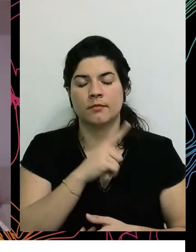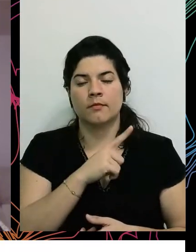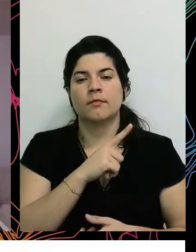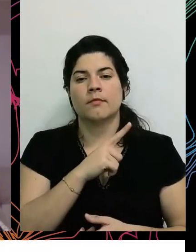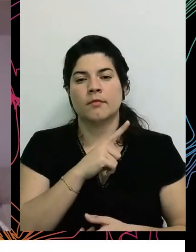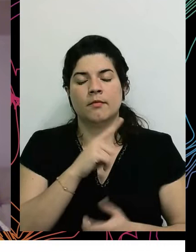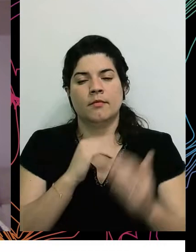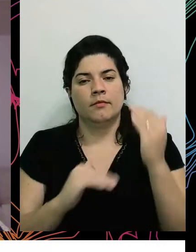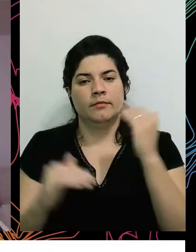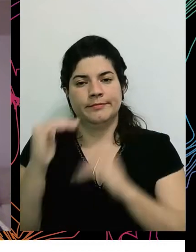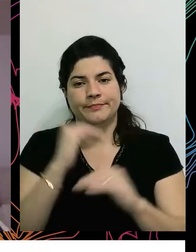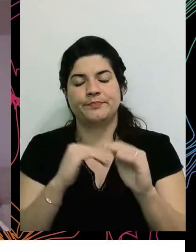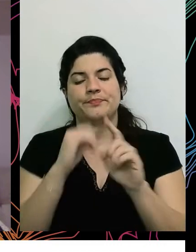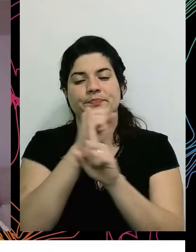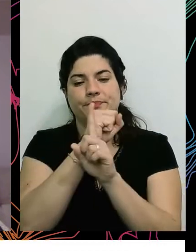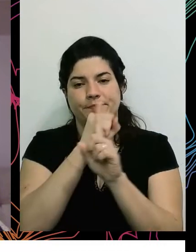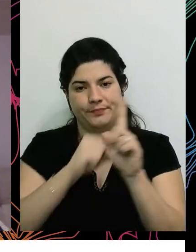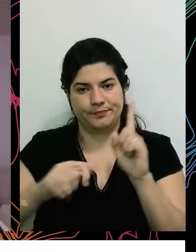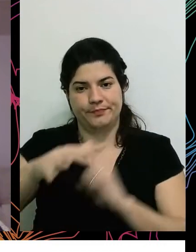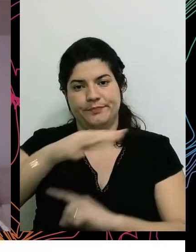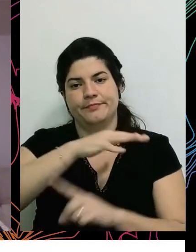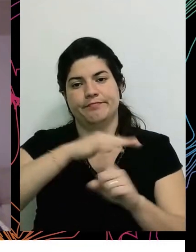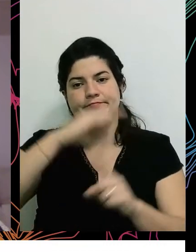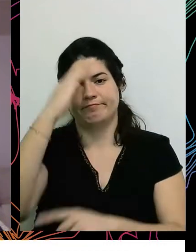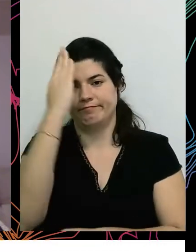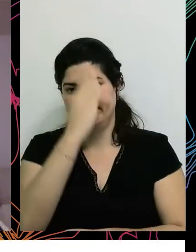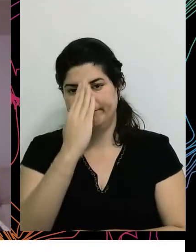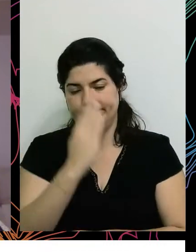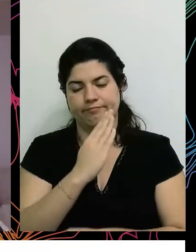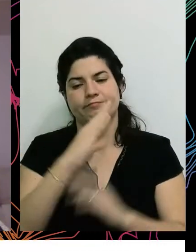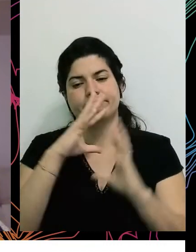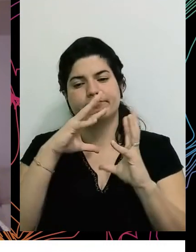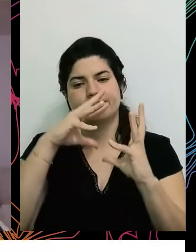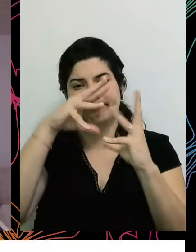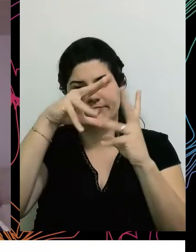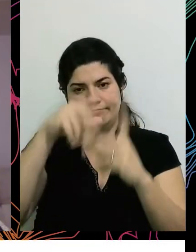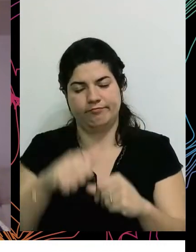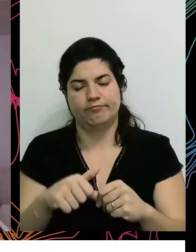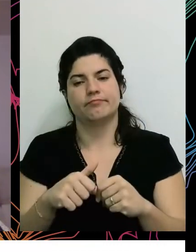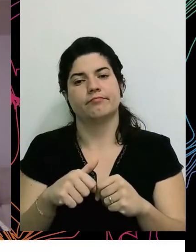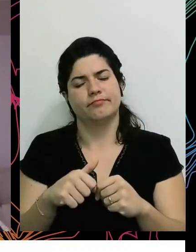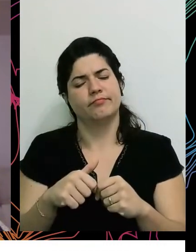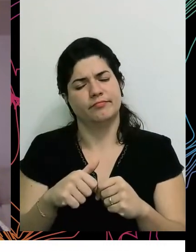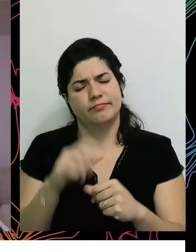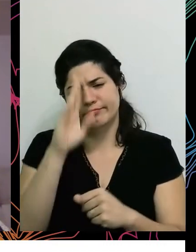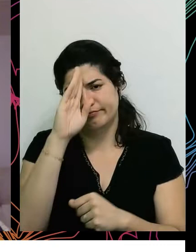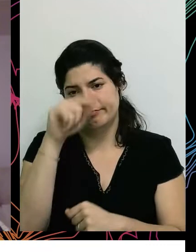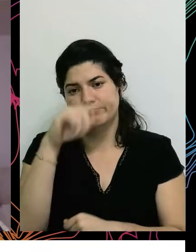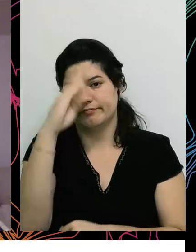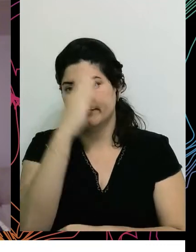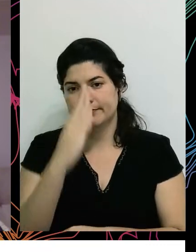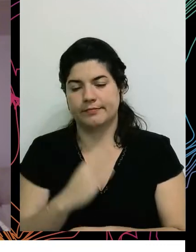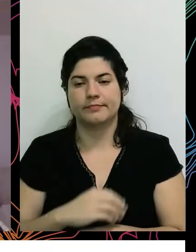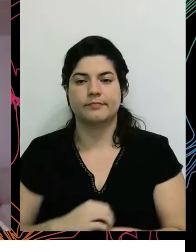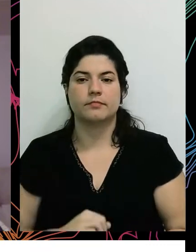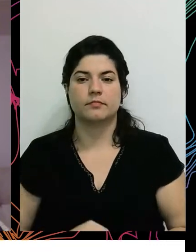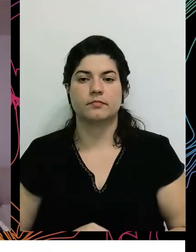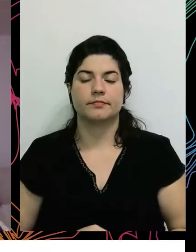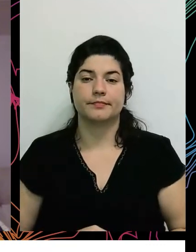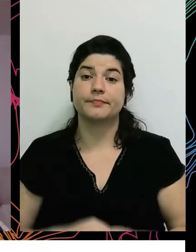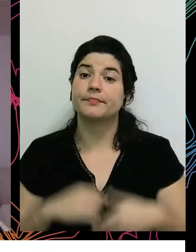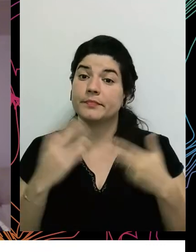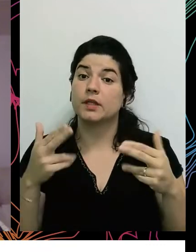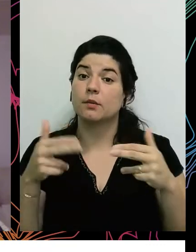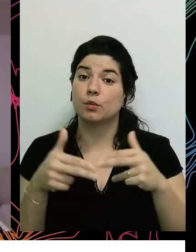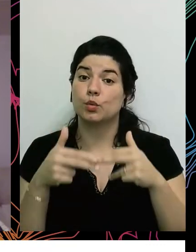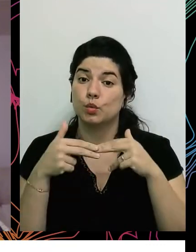de social no país, né, no mundo, mas especialmente vamos falar de Brasil, né? E aí, por isso, uma agenda